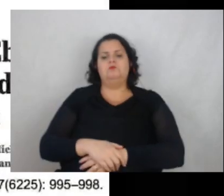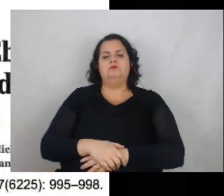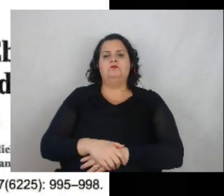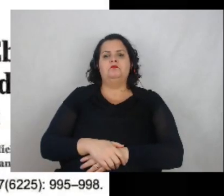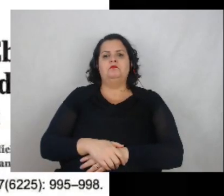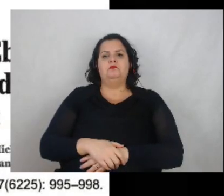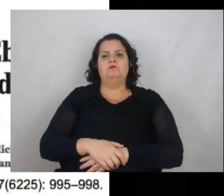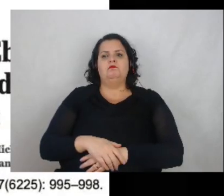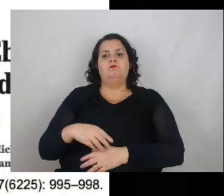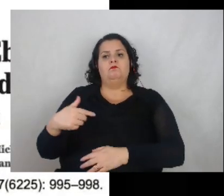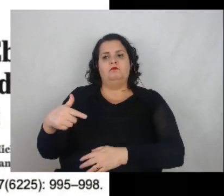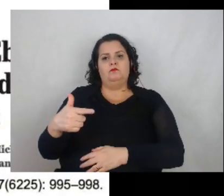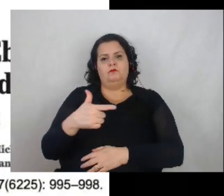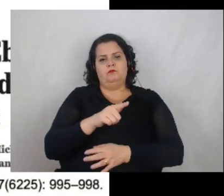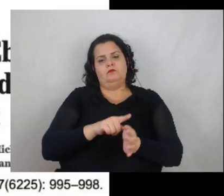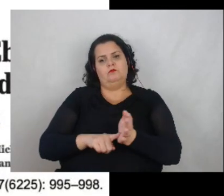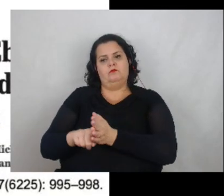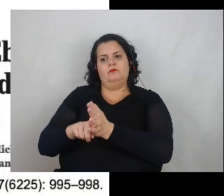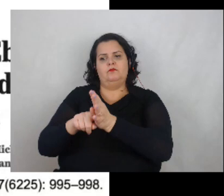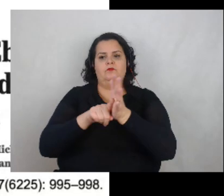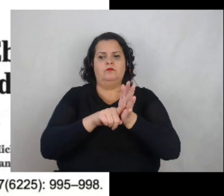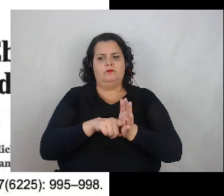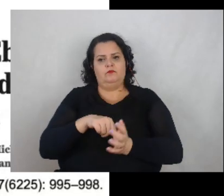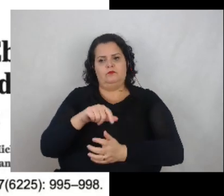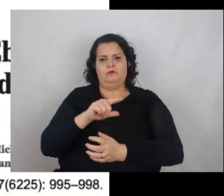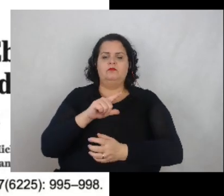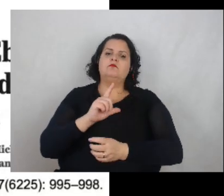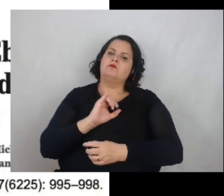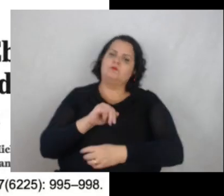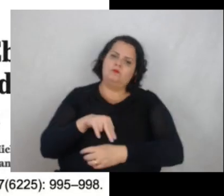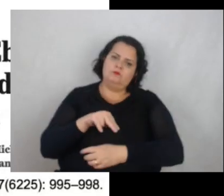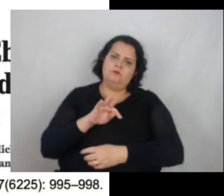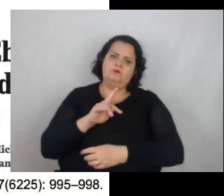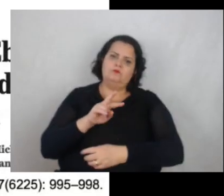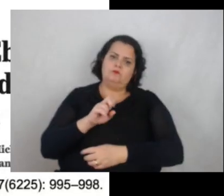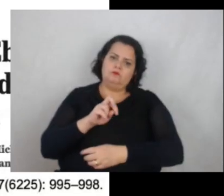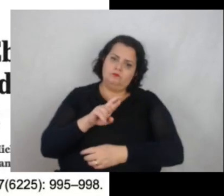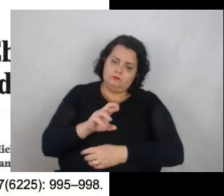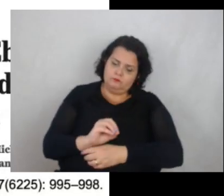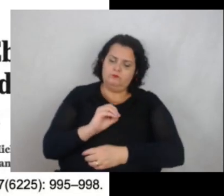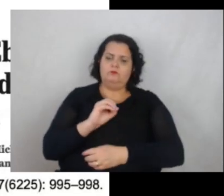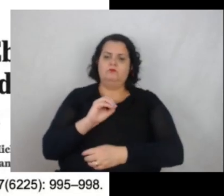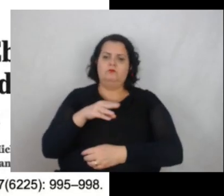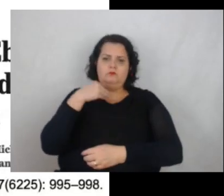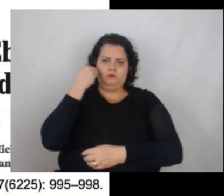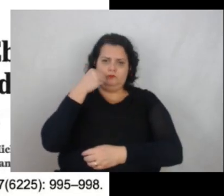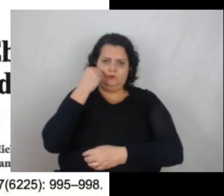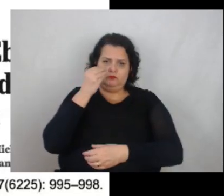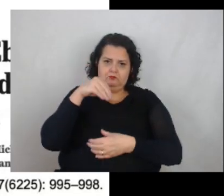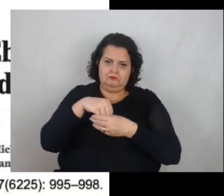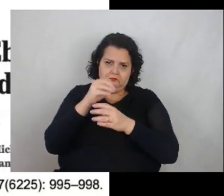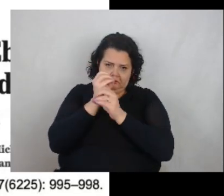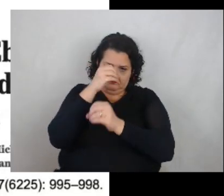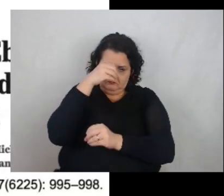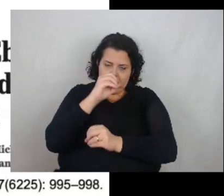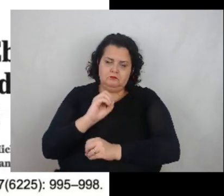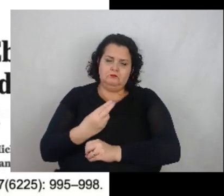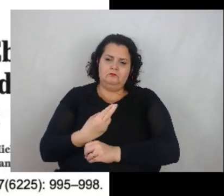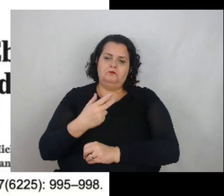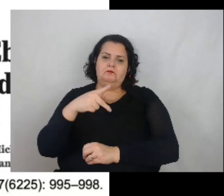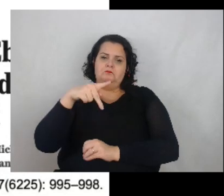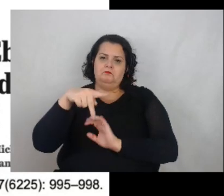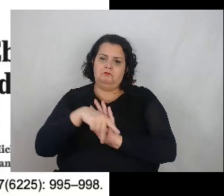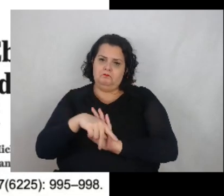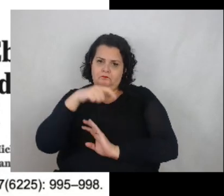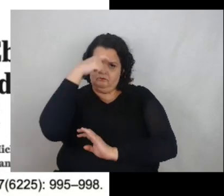Estudos relacionados, tanto em estudos in vitro como in vivo, foram demonstrados que em outros representantes de infecções virais,